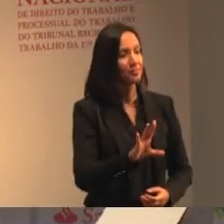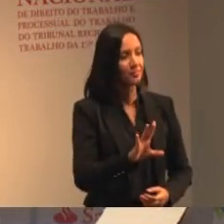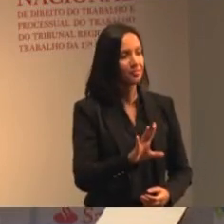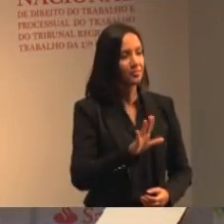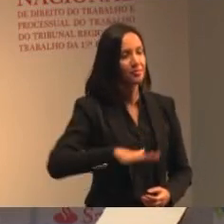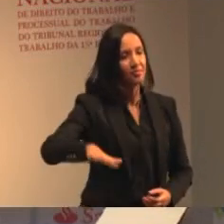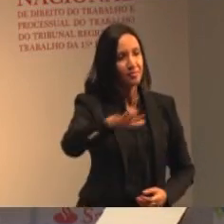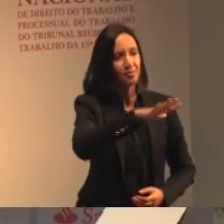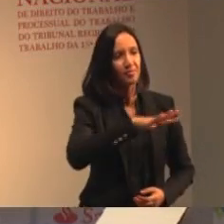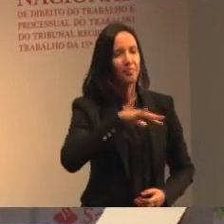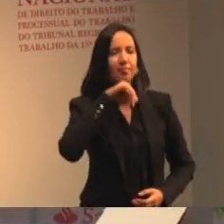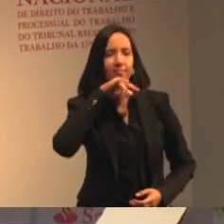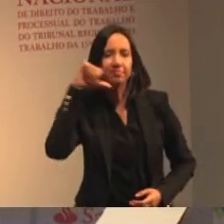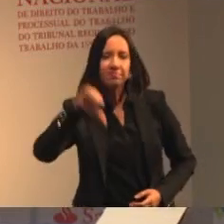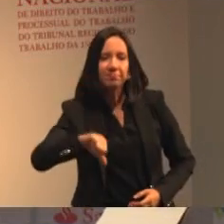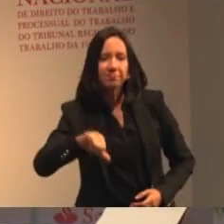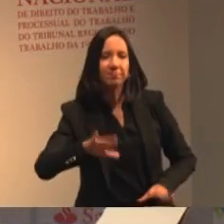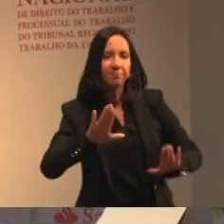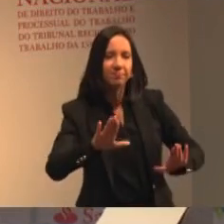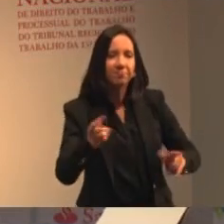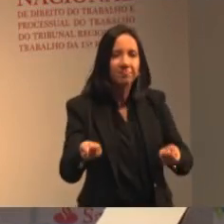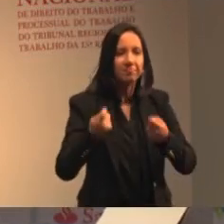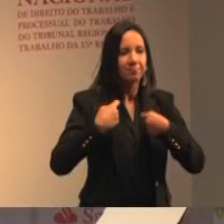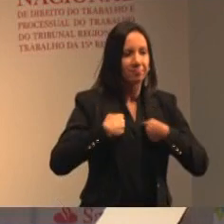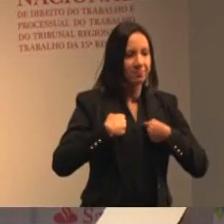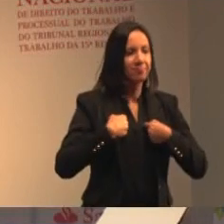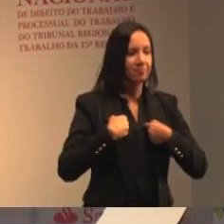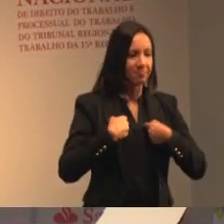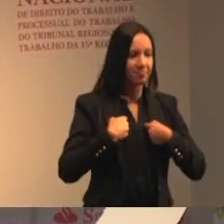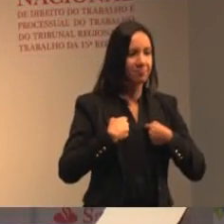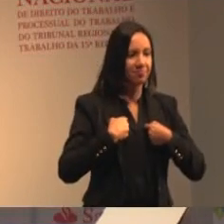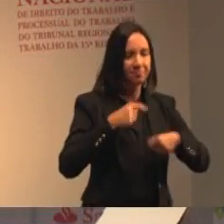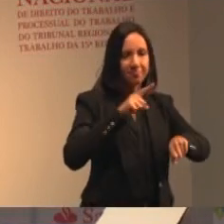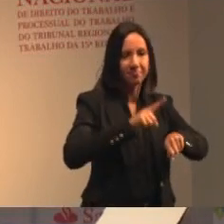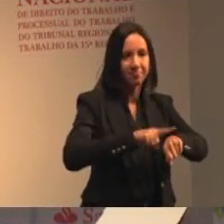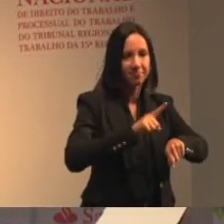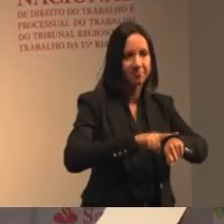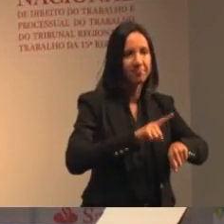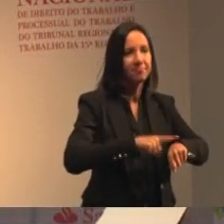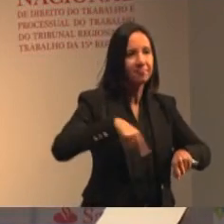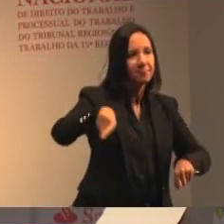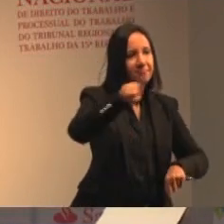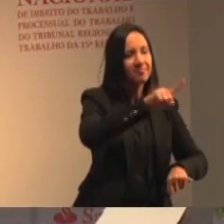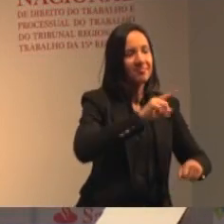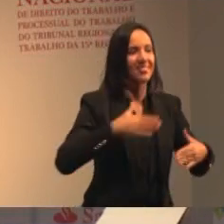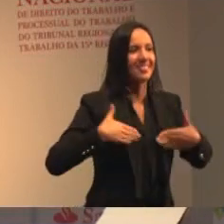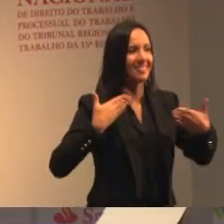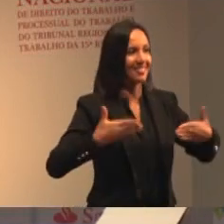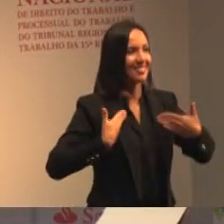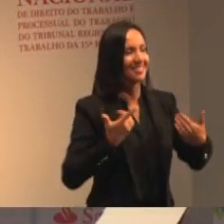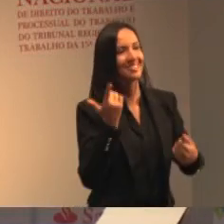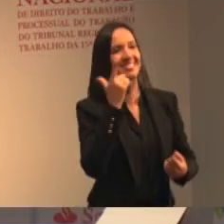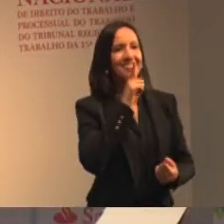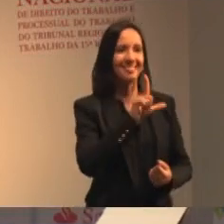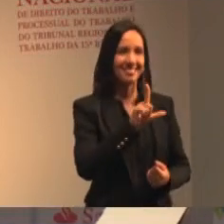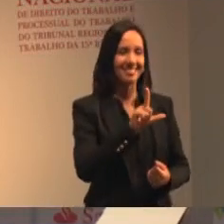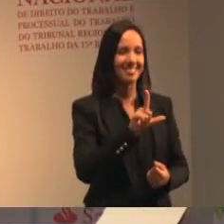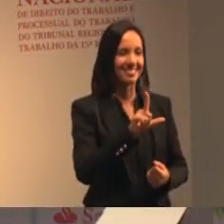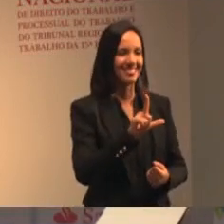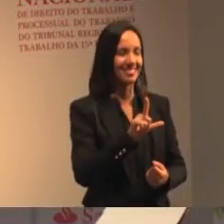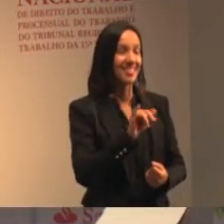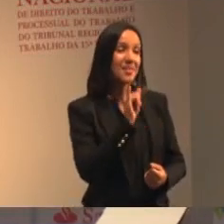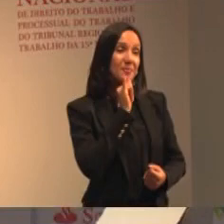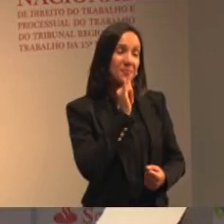coisas ruins. Ela nos proporciona também momentos de muitas alegrias e conquistas, como,